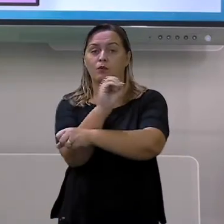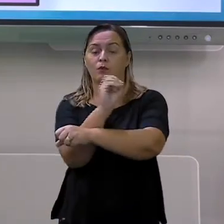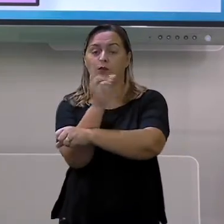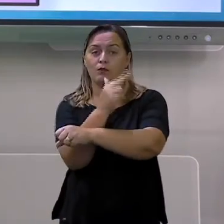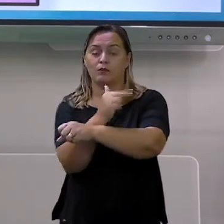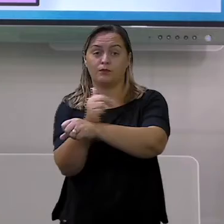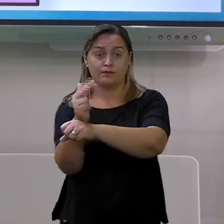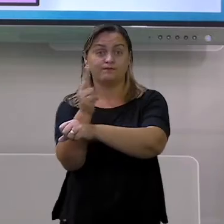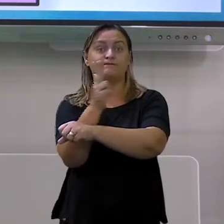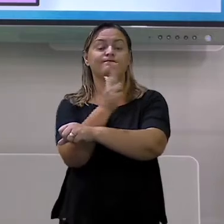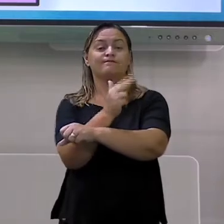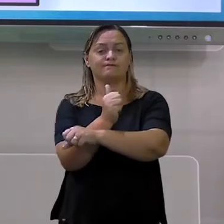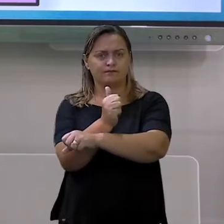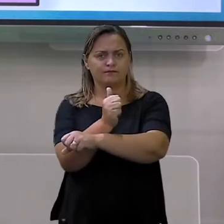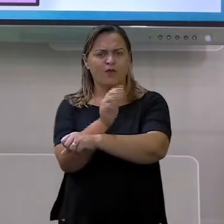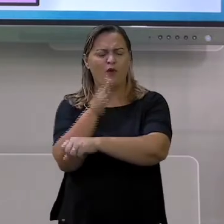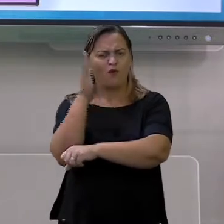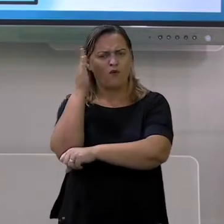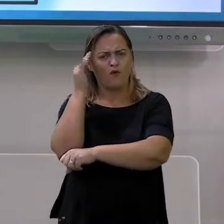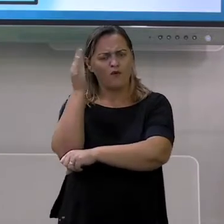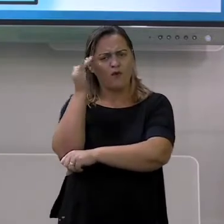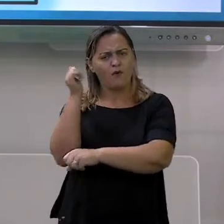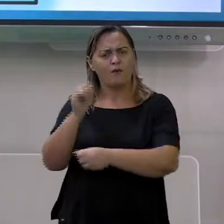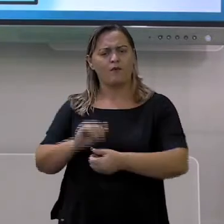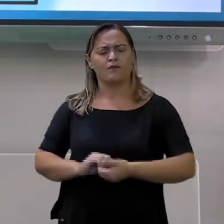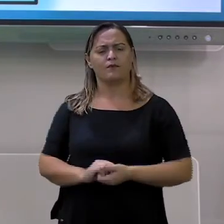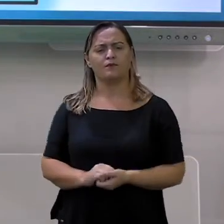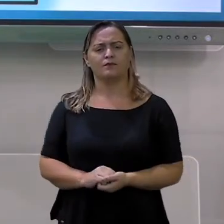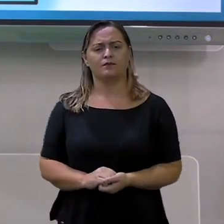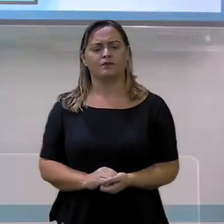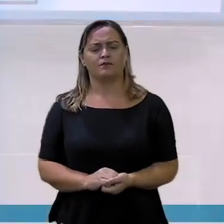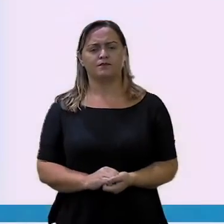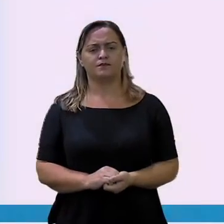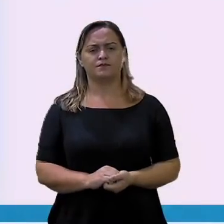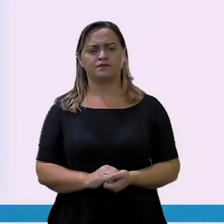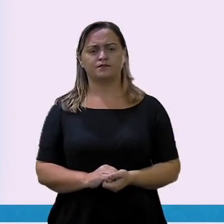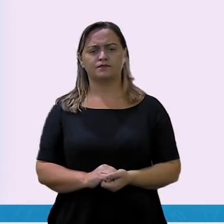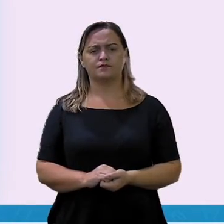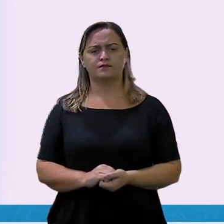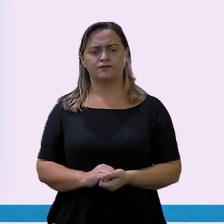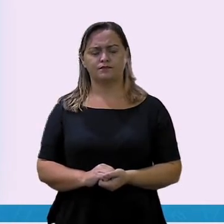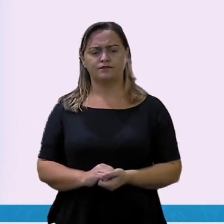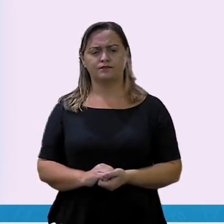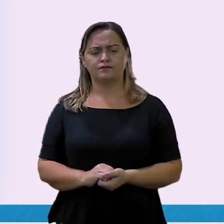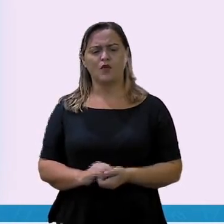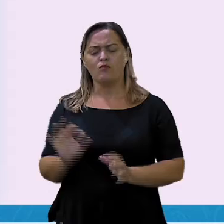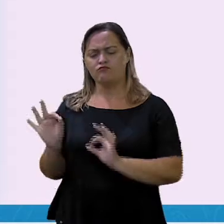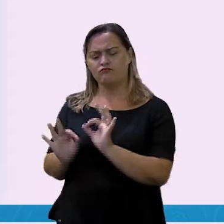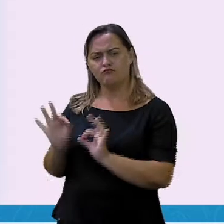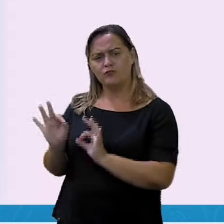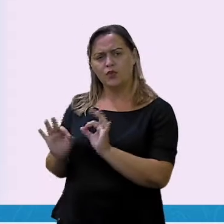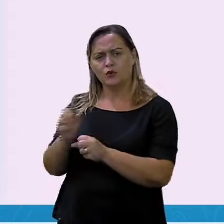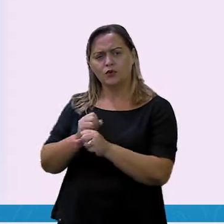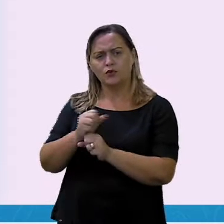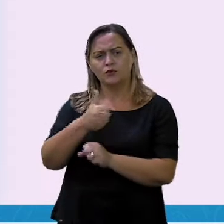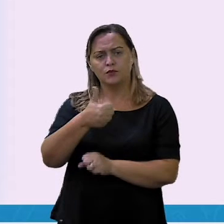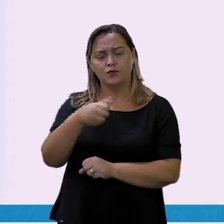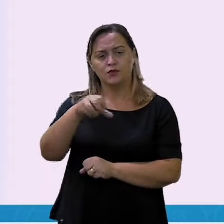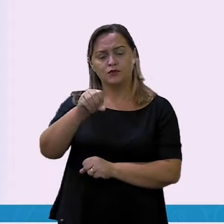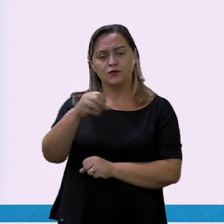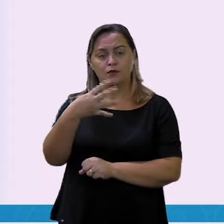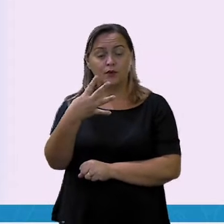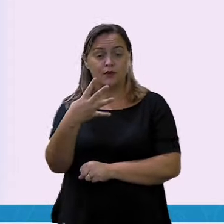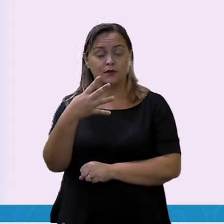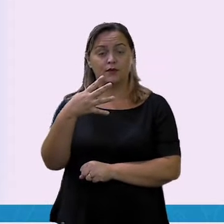que é o Museu de Arte da Pampulha. Foi projetado em 1943 para